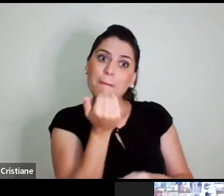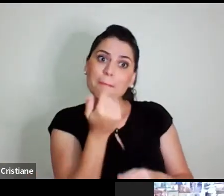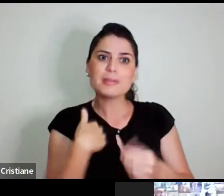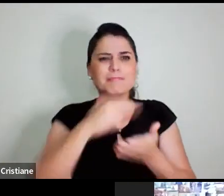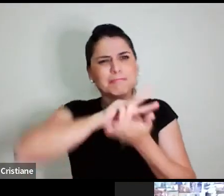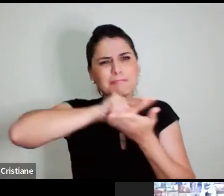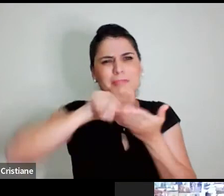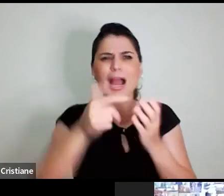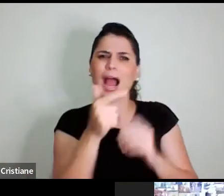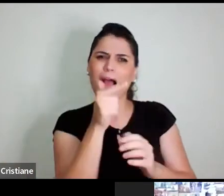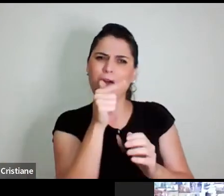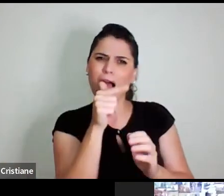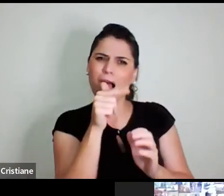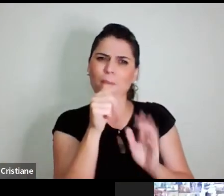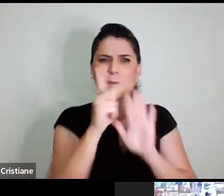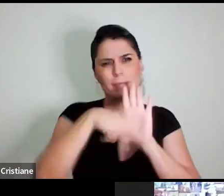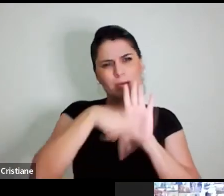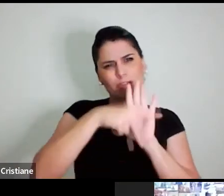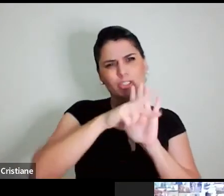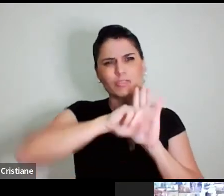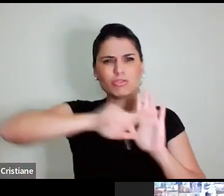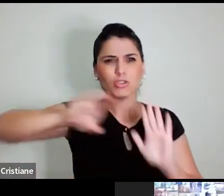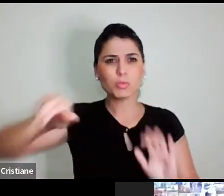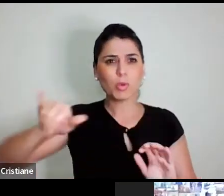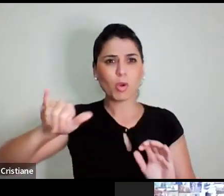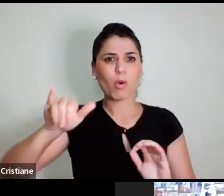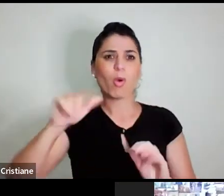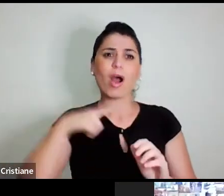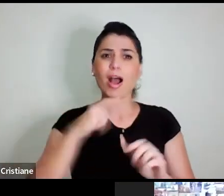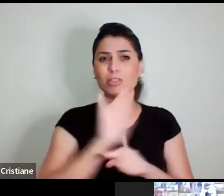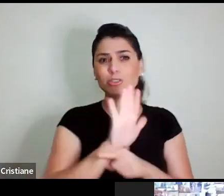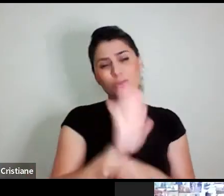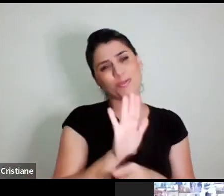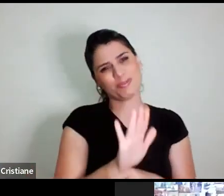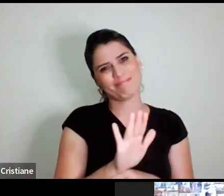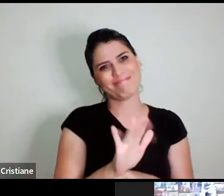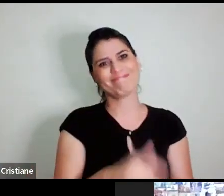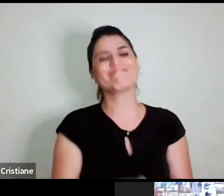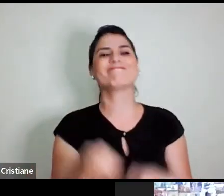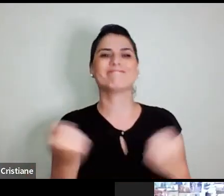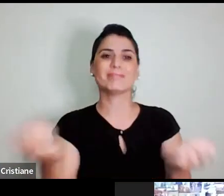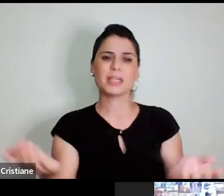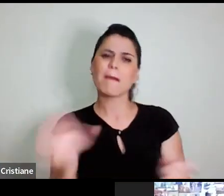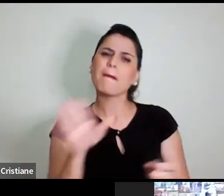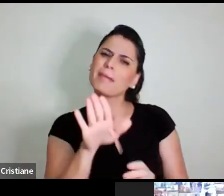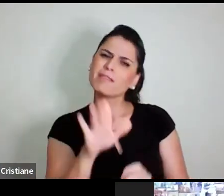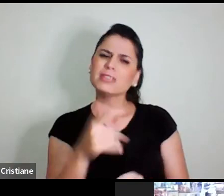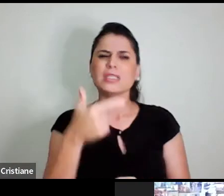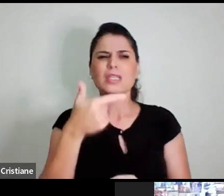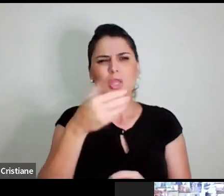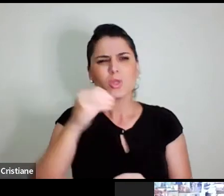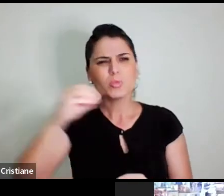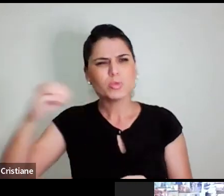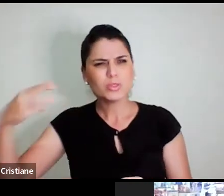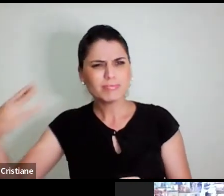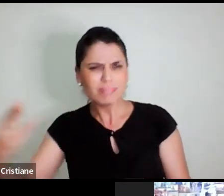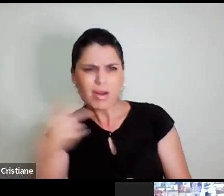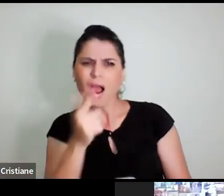Desde 2003 sofrendo, tal. Quando que você começou a fazer uso desse projeto? Qual mais ou menos o dia?